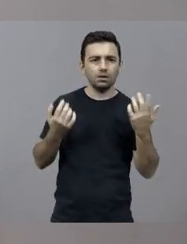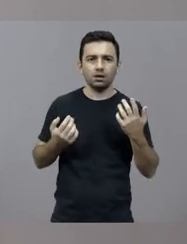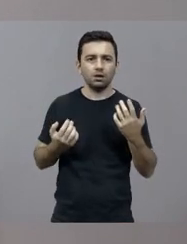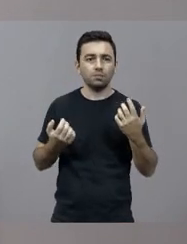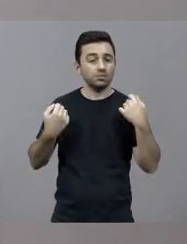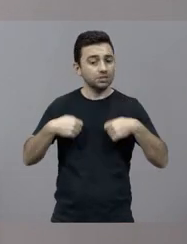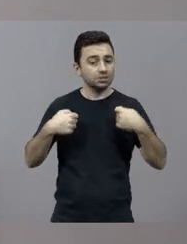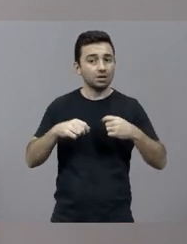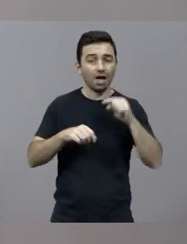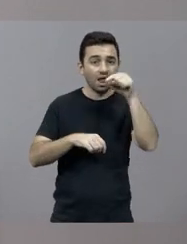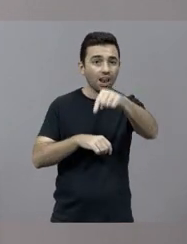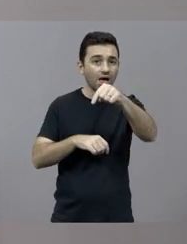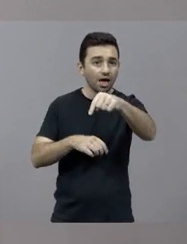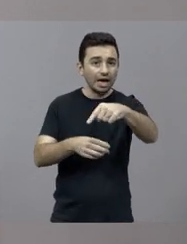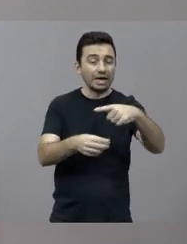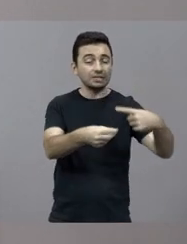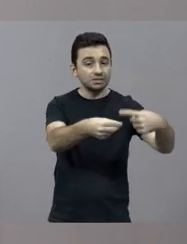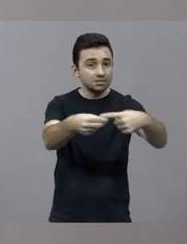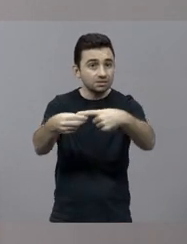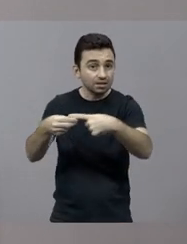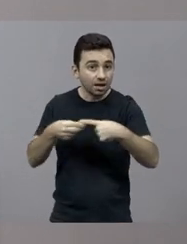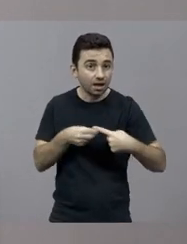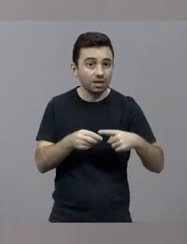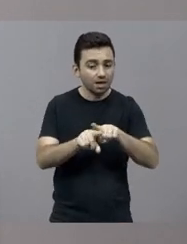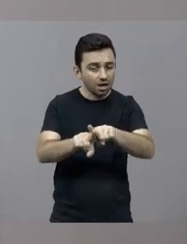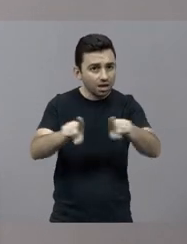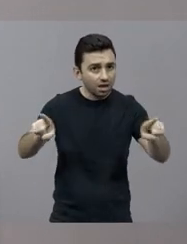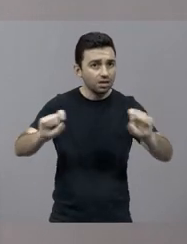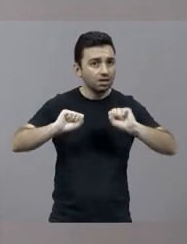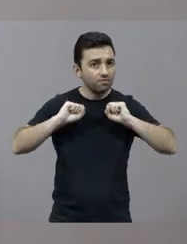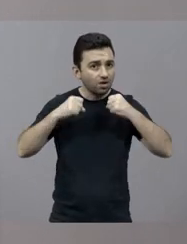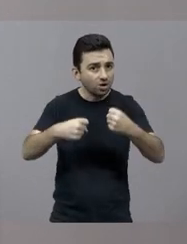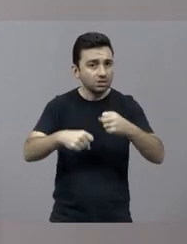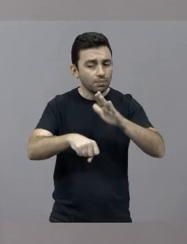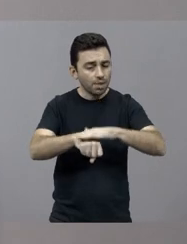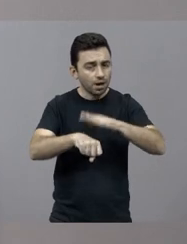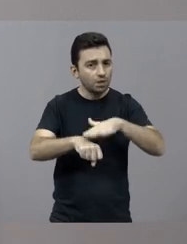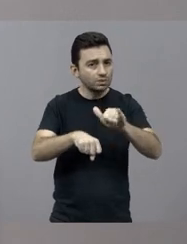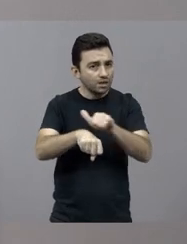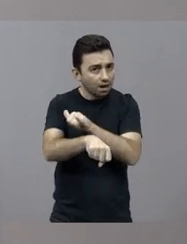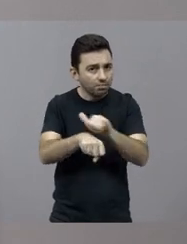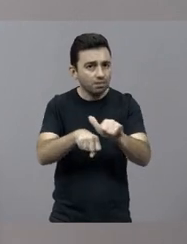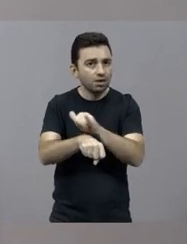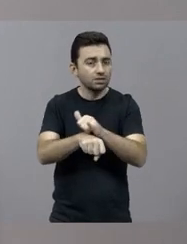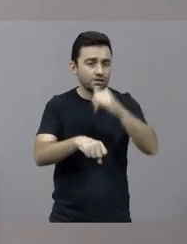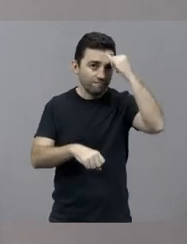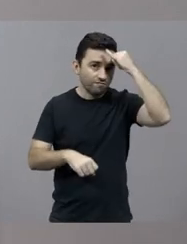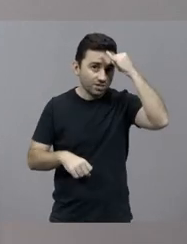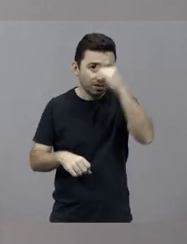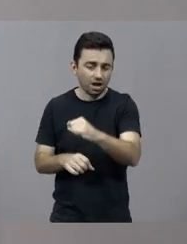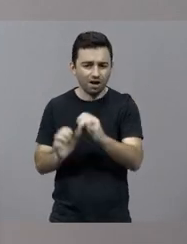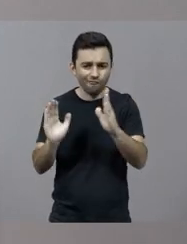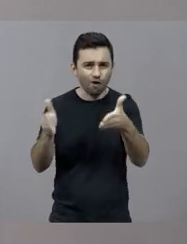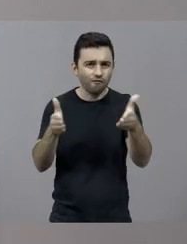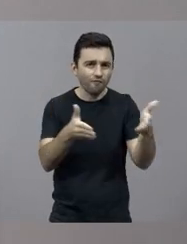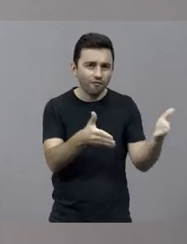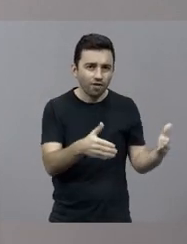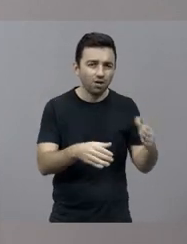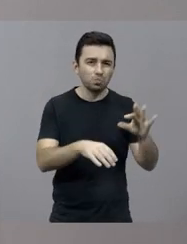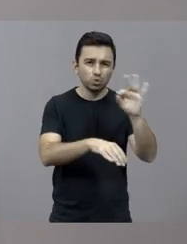na ponta os municípios façam grandes ações para combater o foco dos